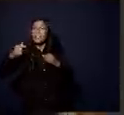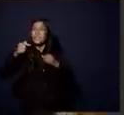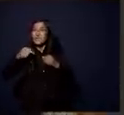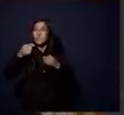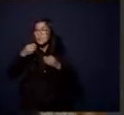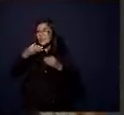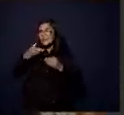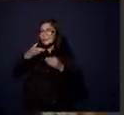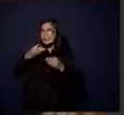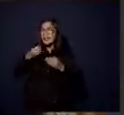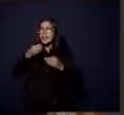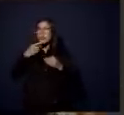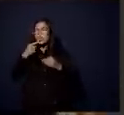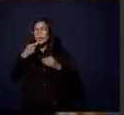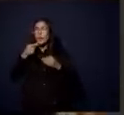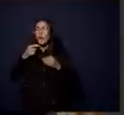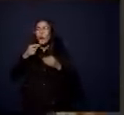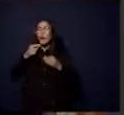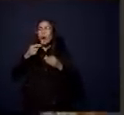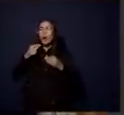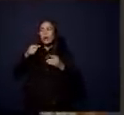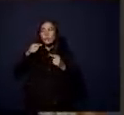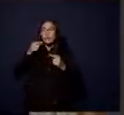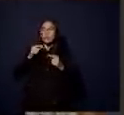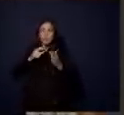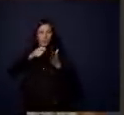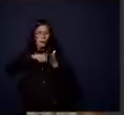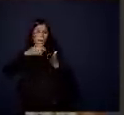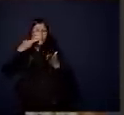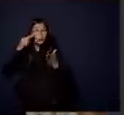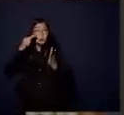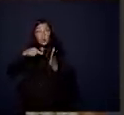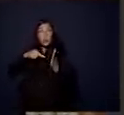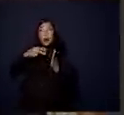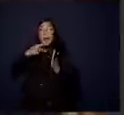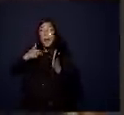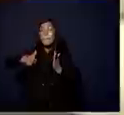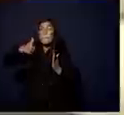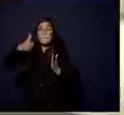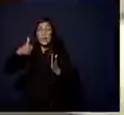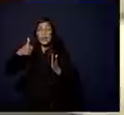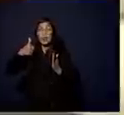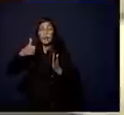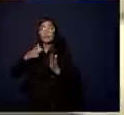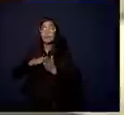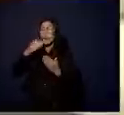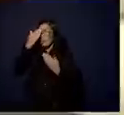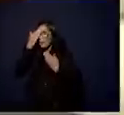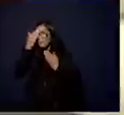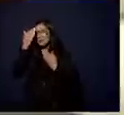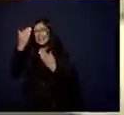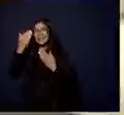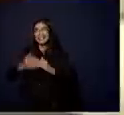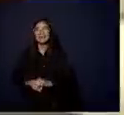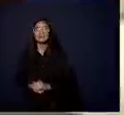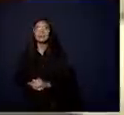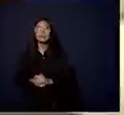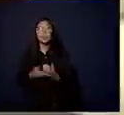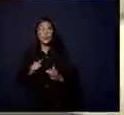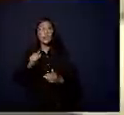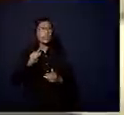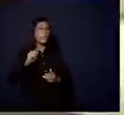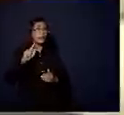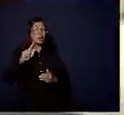efeito positivo inclusive do ponto de vista fiscal desde que tenha controle no ritmo de expansão da despesas Claro não obrigado Gustavo